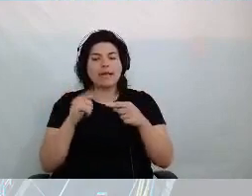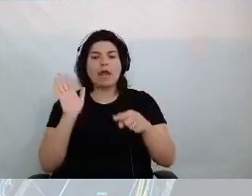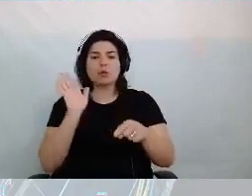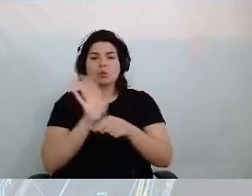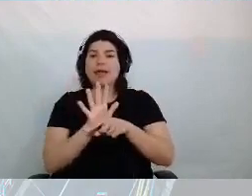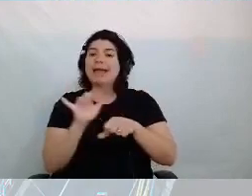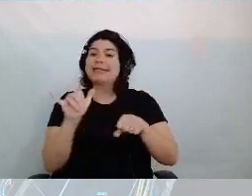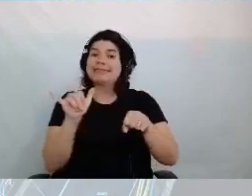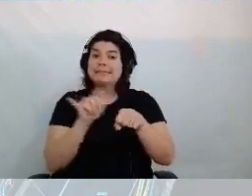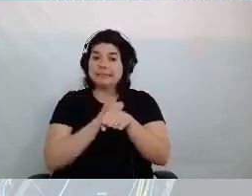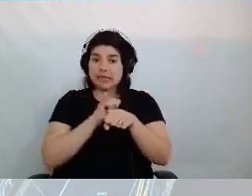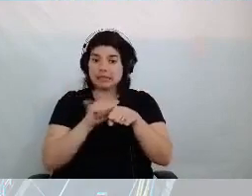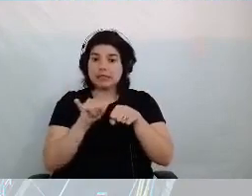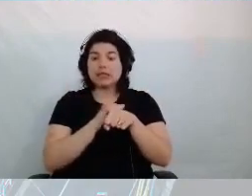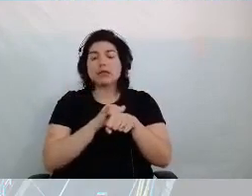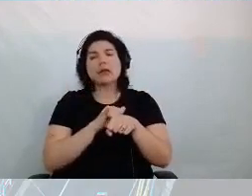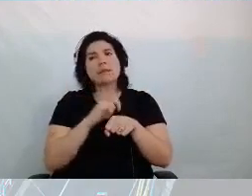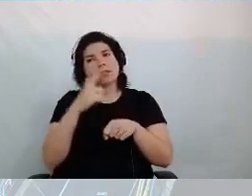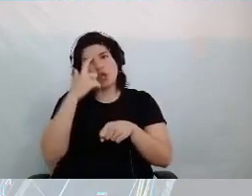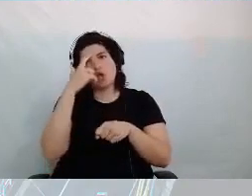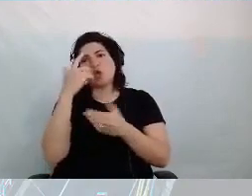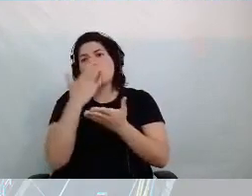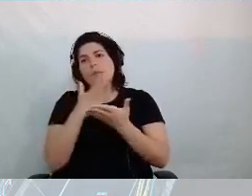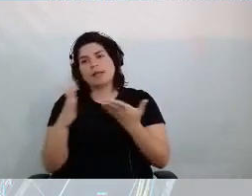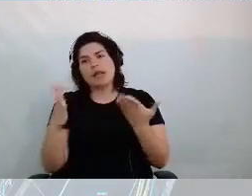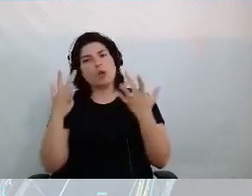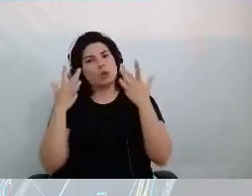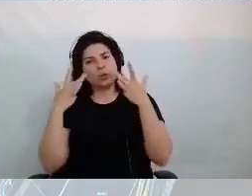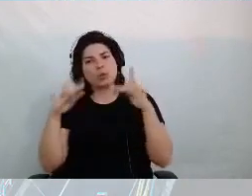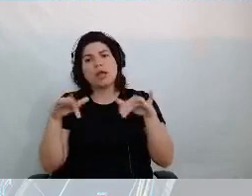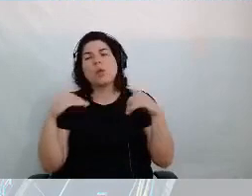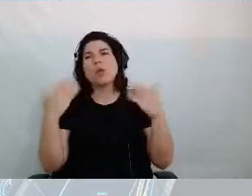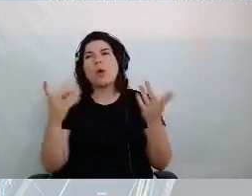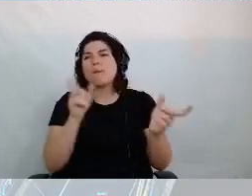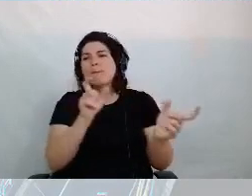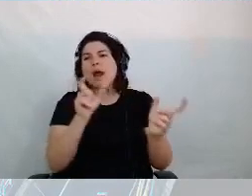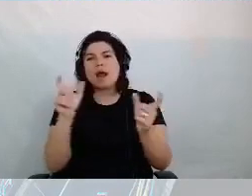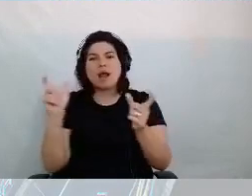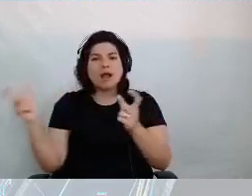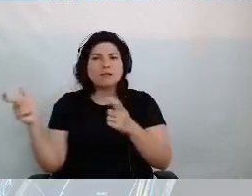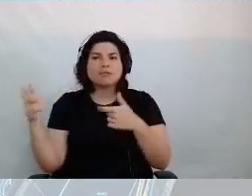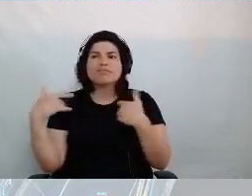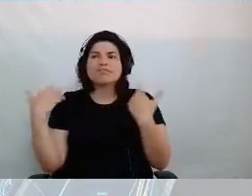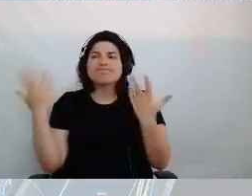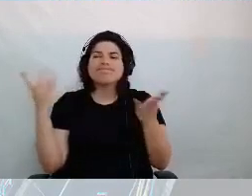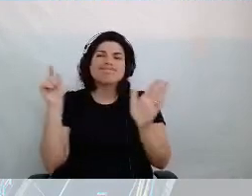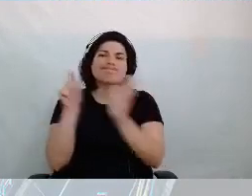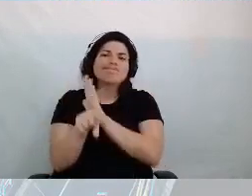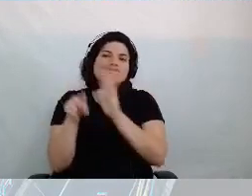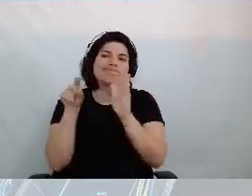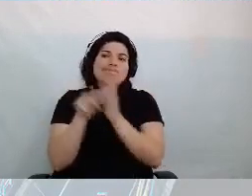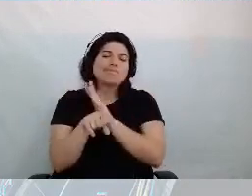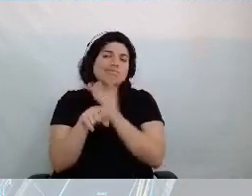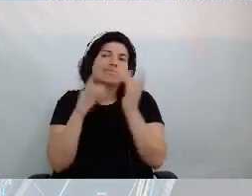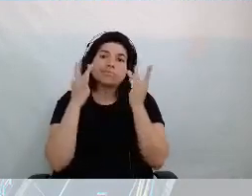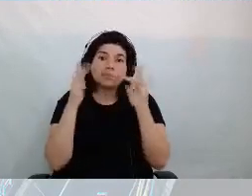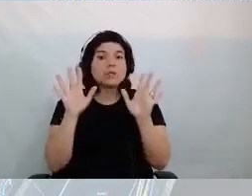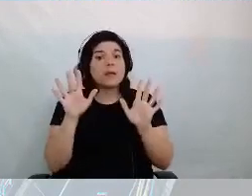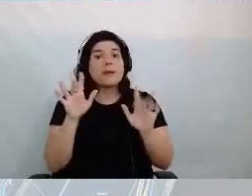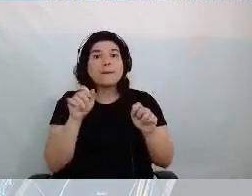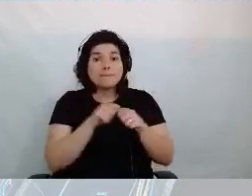E aqui, estou começando, talvez não sei ali quais palavras, quais são as minhas perguntas-chave. Faça um